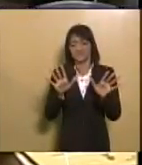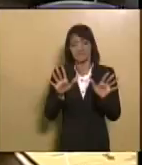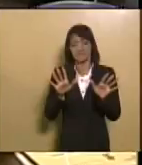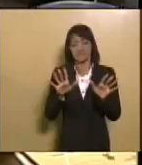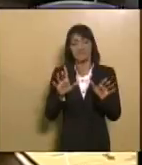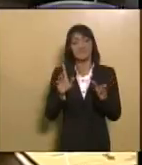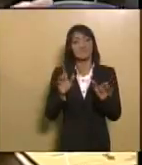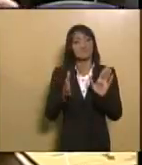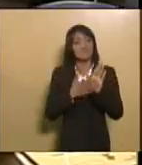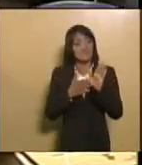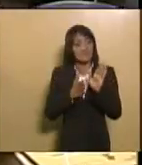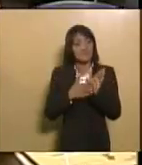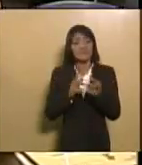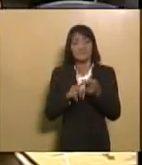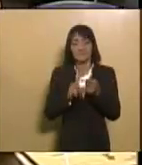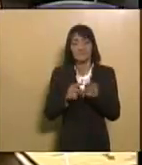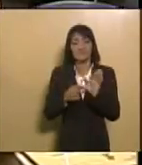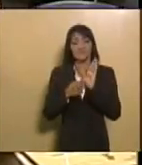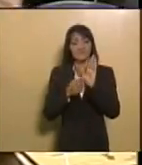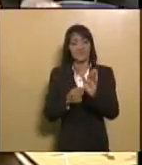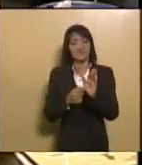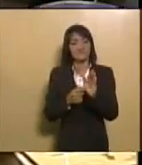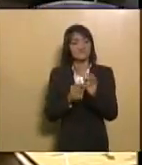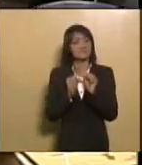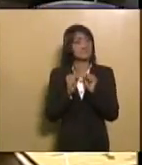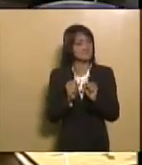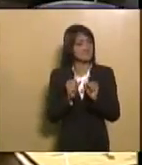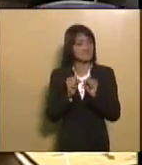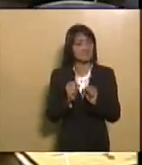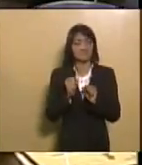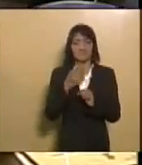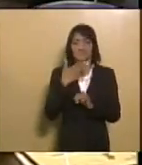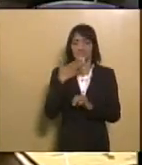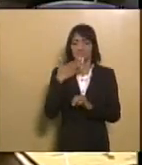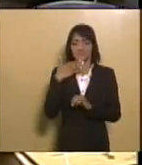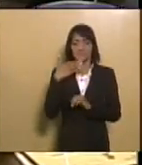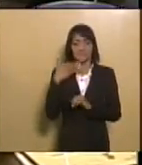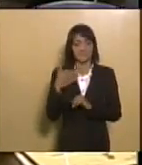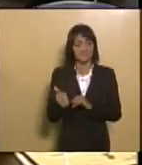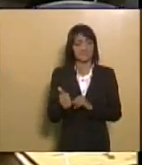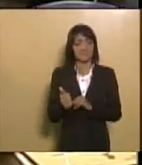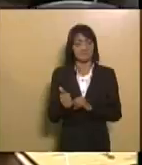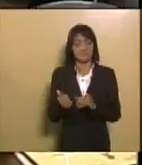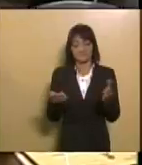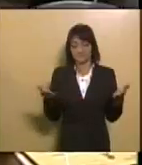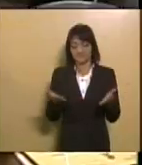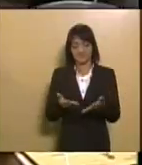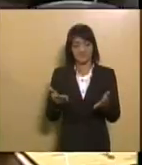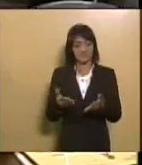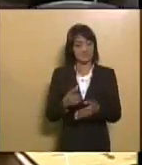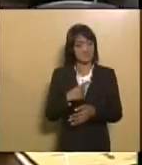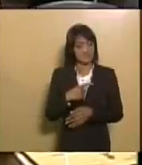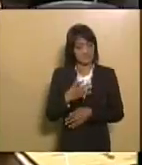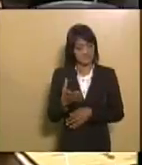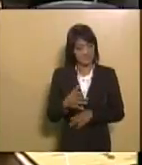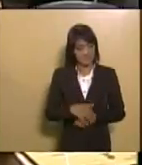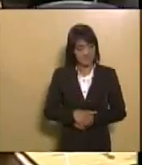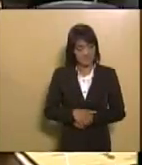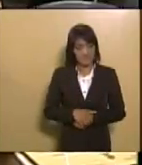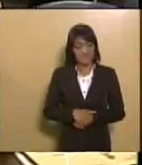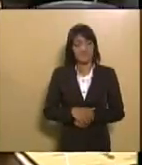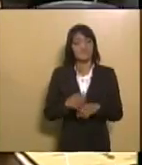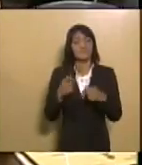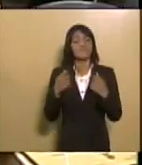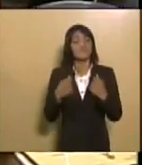apresentar a propositura que possa melhorar a situação que aí se encontra. É necessário